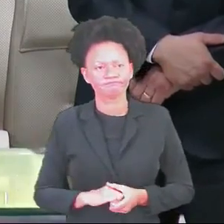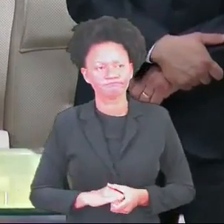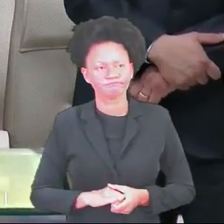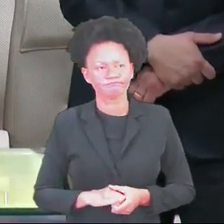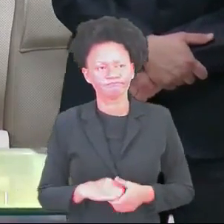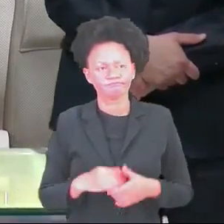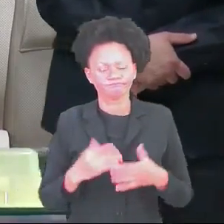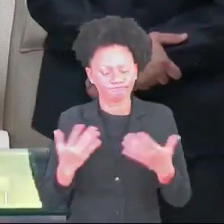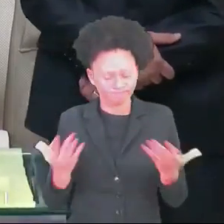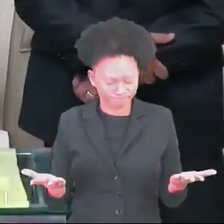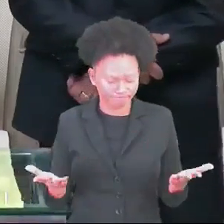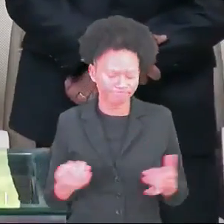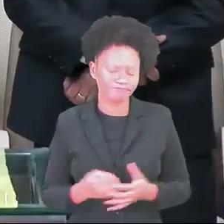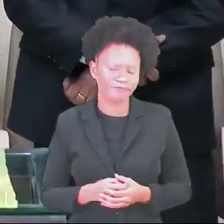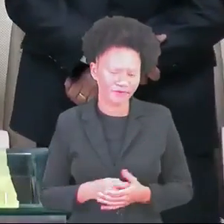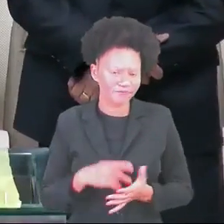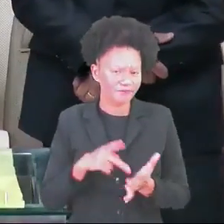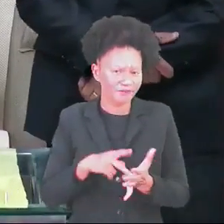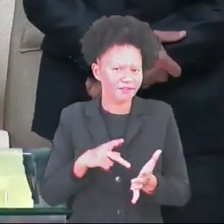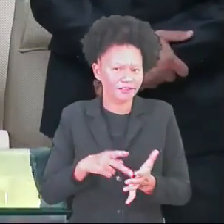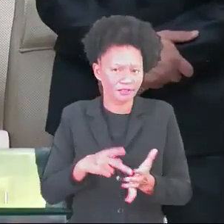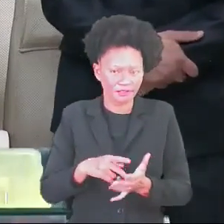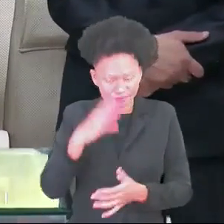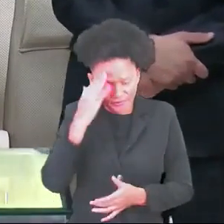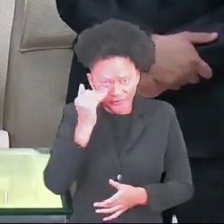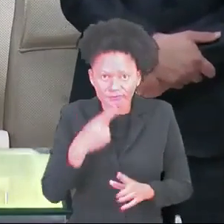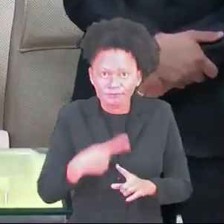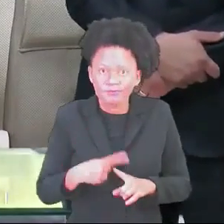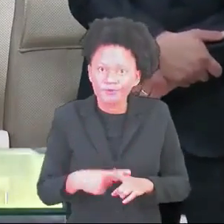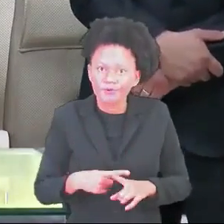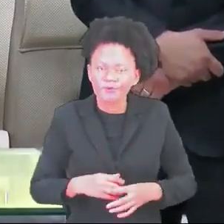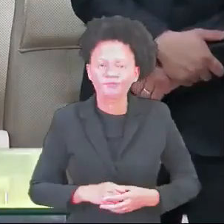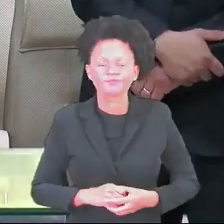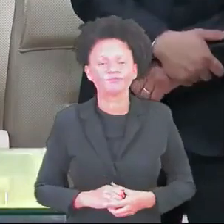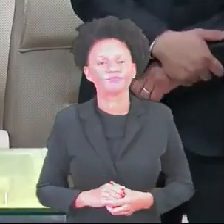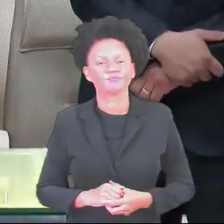Essa é a maior realidade. Sabe por quê?